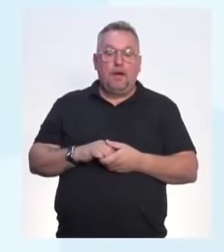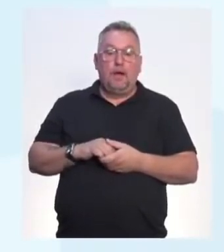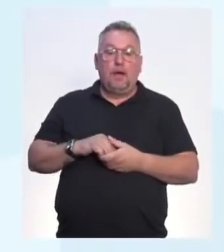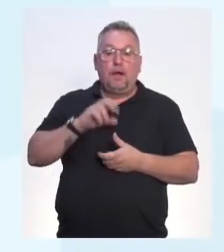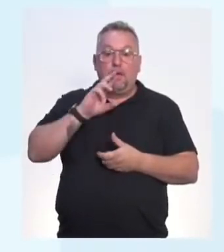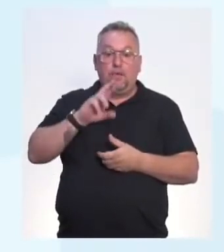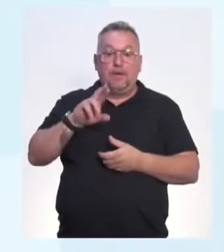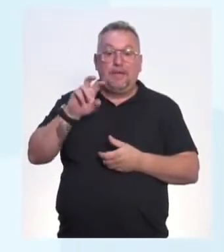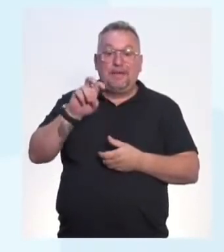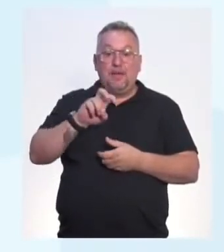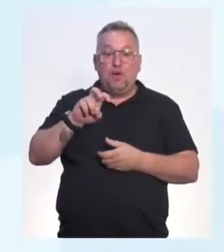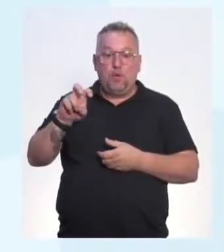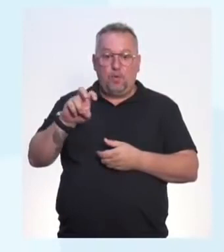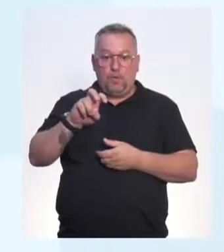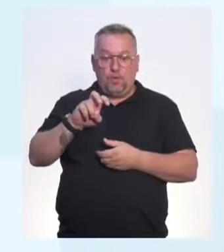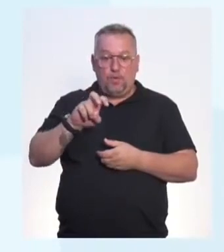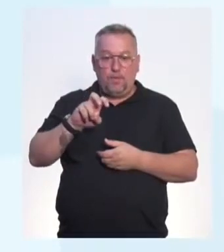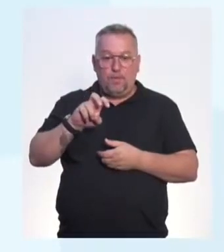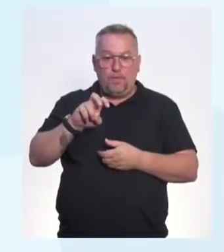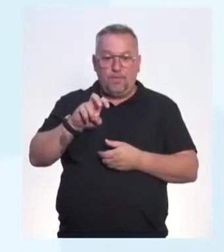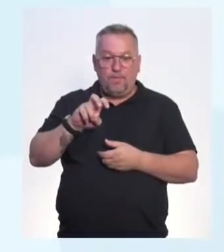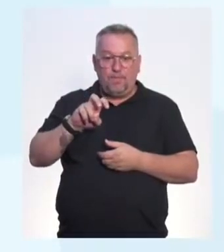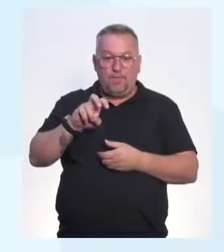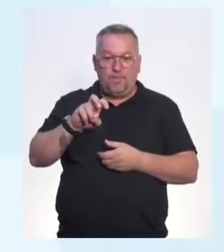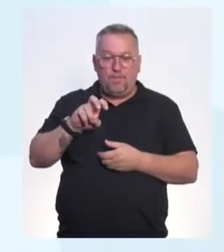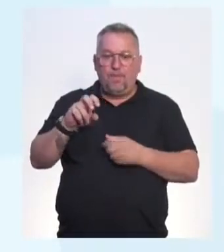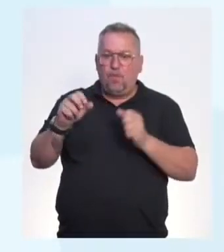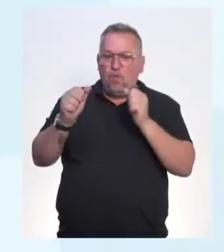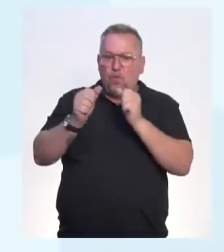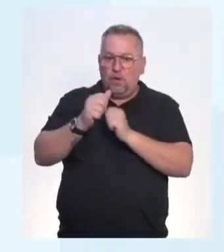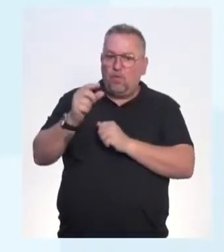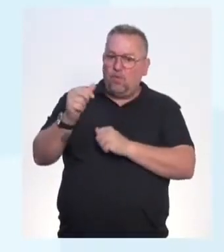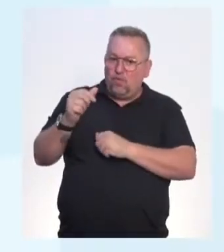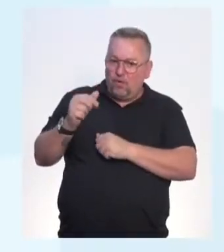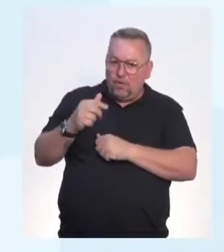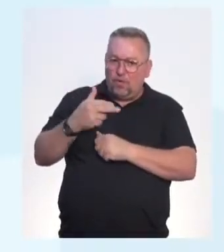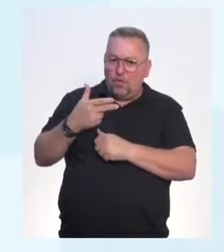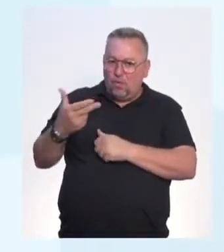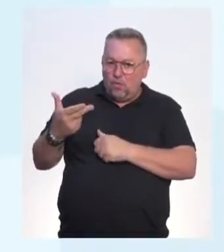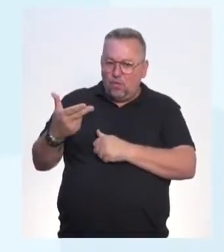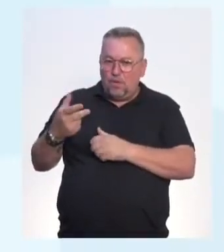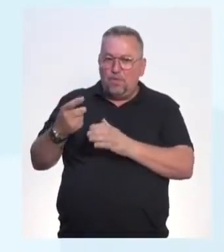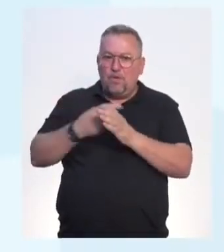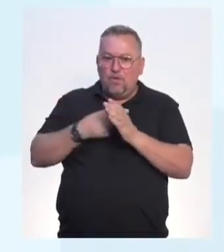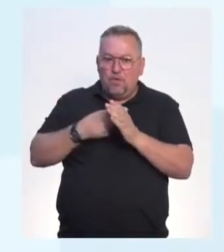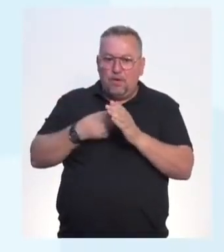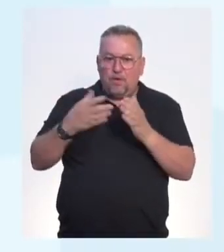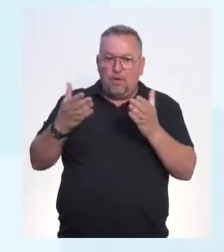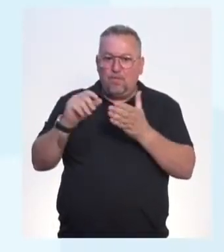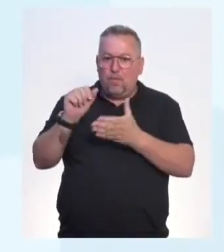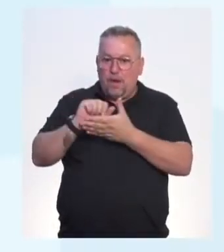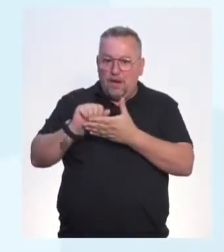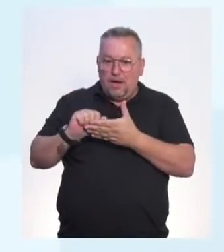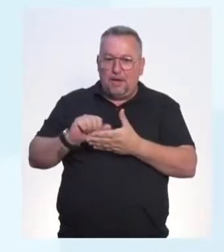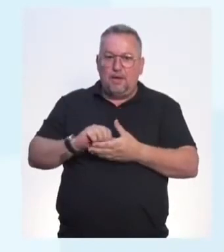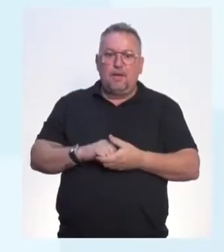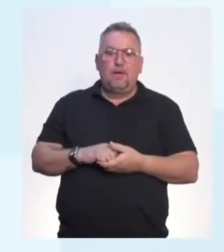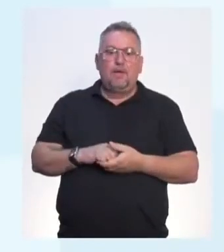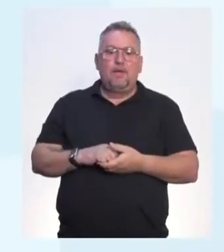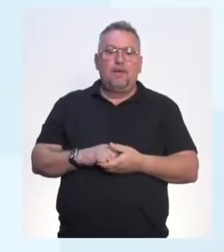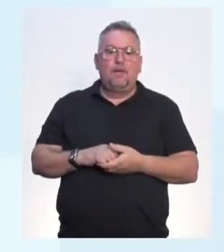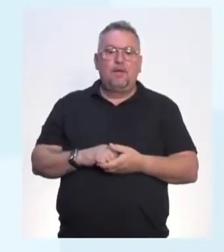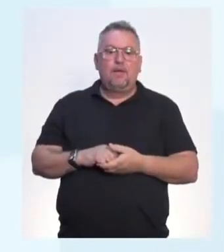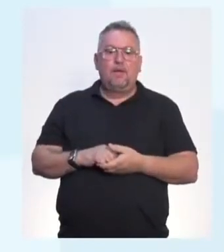em 55. Então, juntei meu dinheiro, juntei minha dívida. Vou apagar só para não ficar aqui